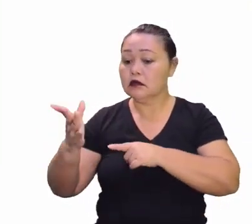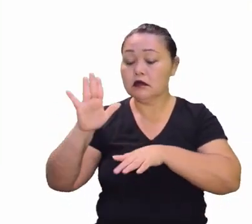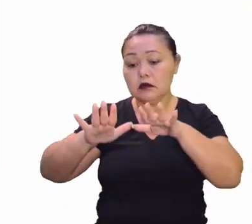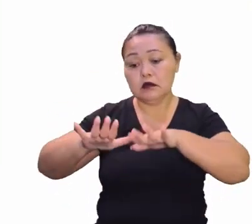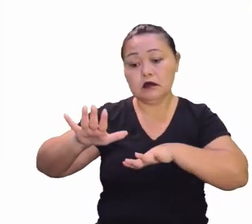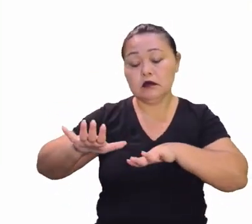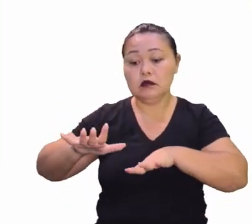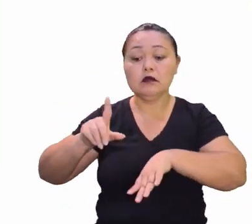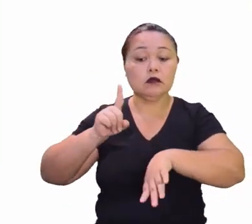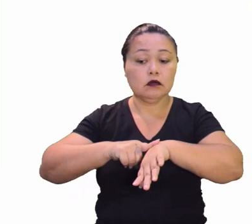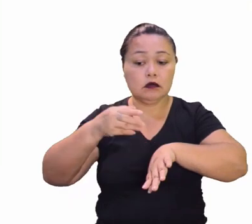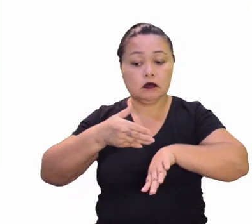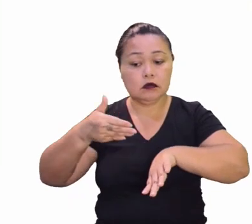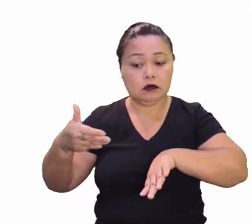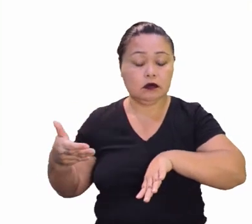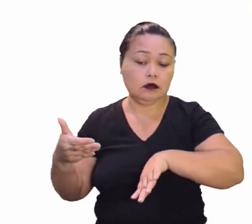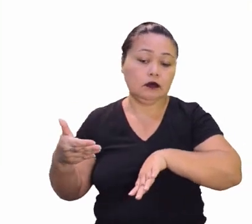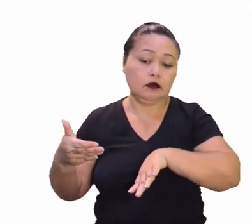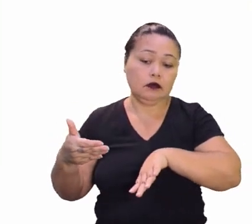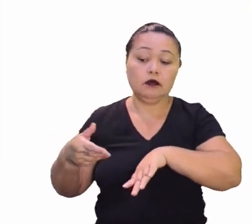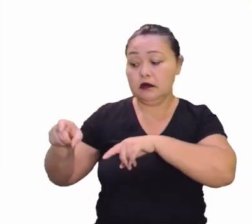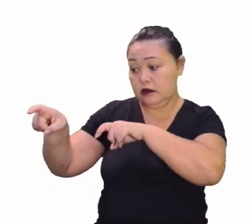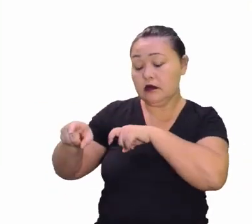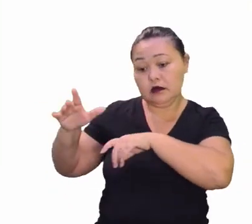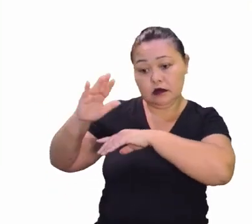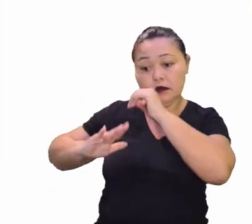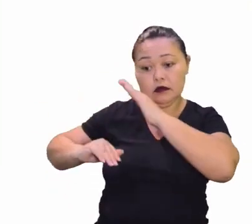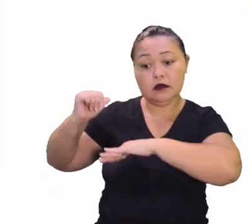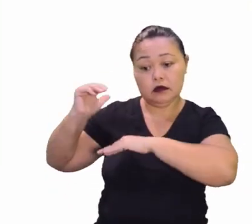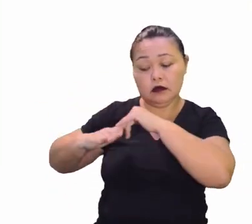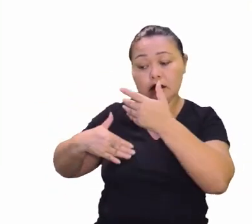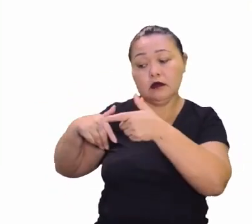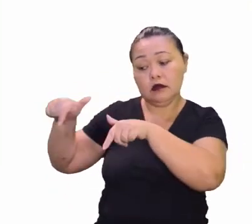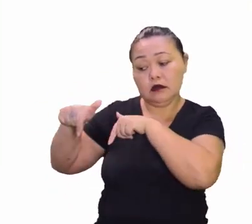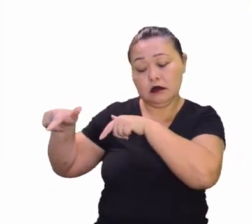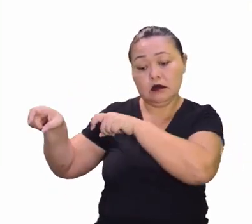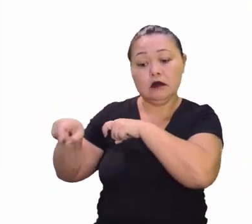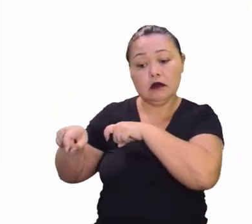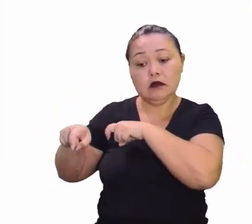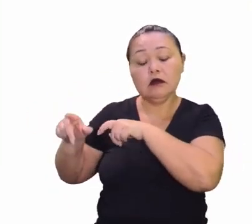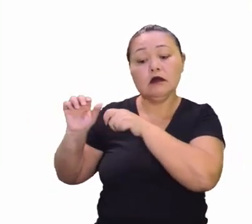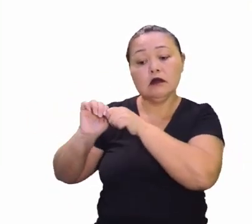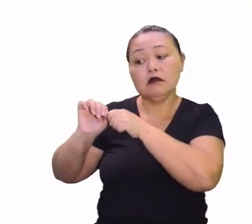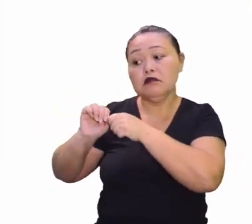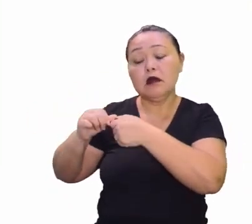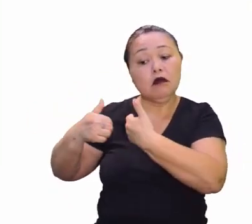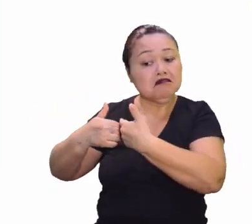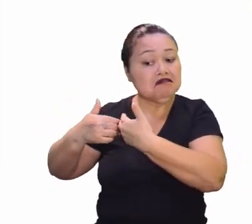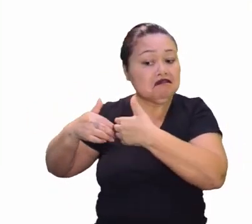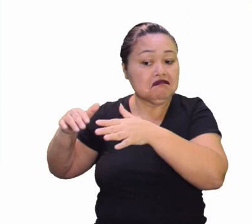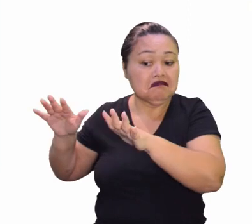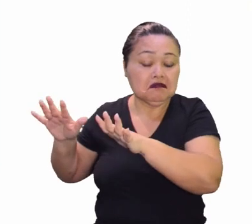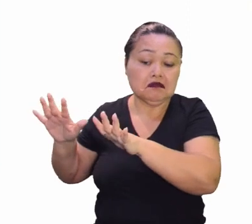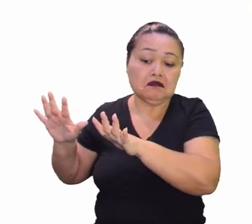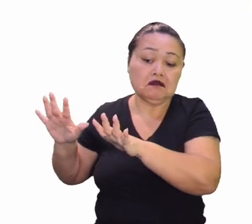em determinados momentos, esses agricultores, Rogério, vão ficar à mercê da própria